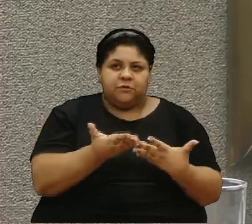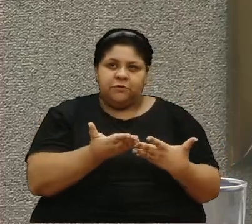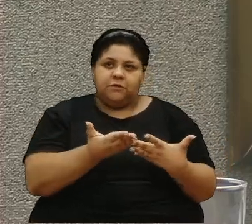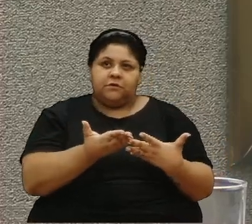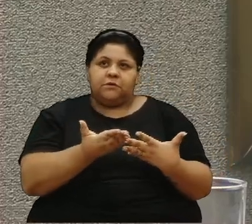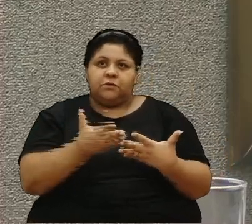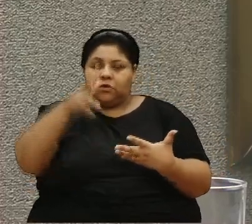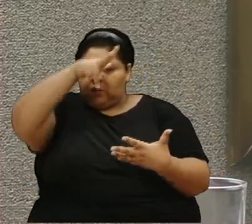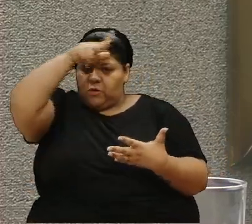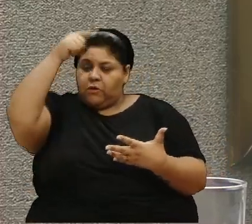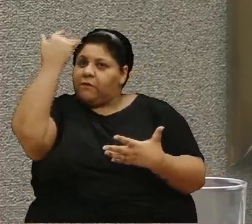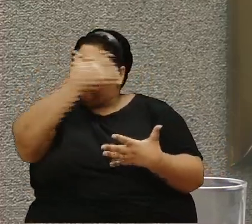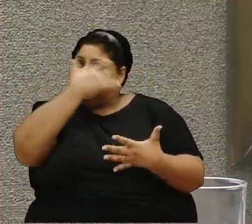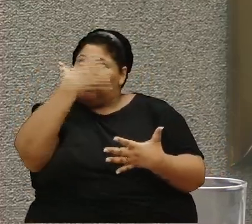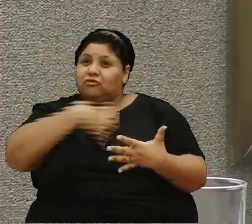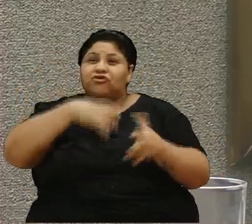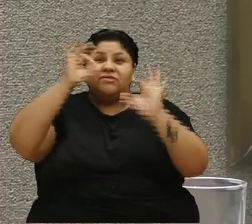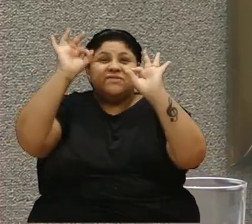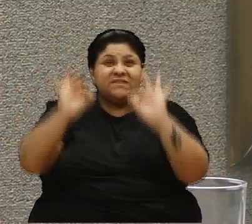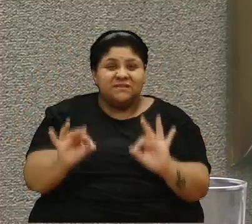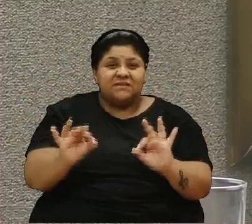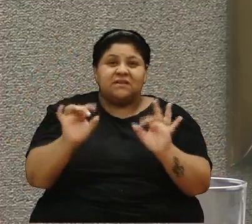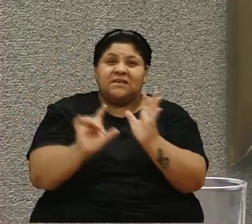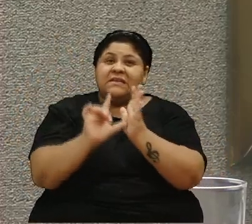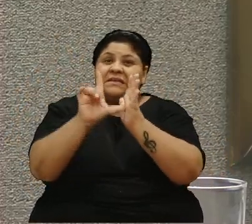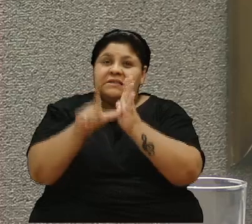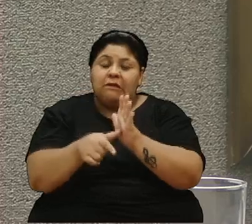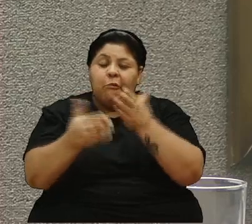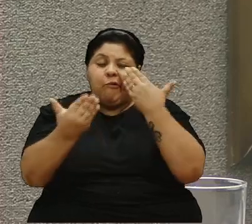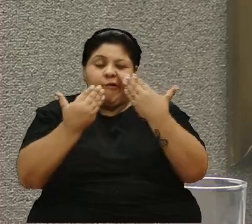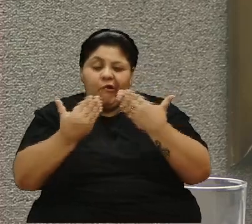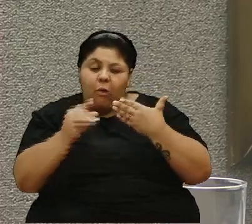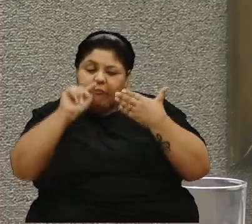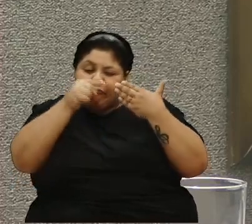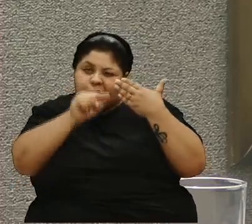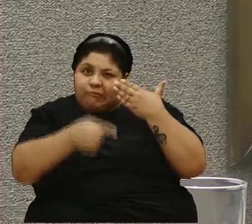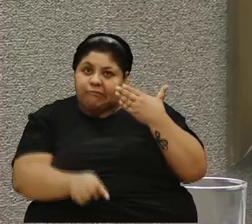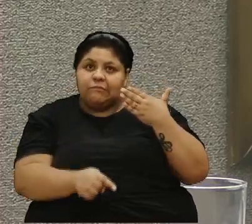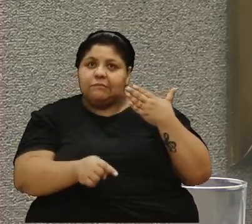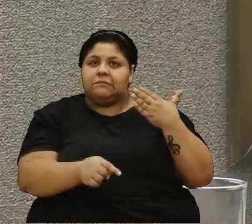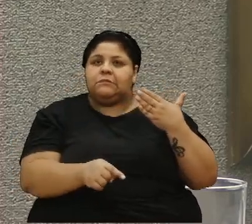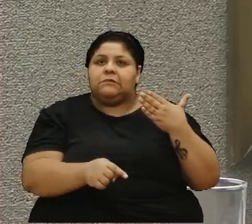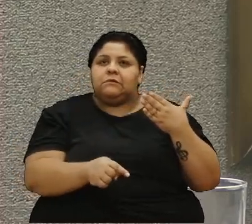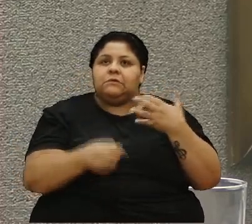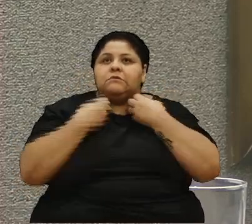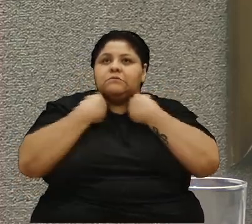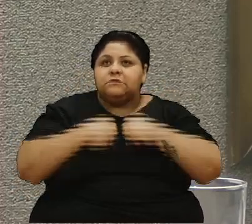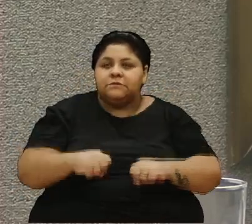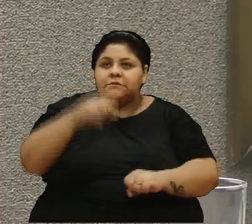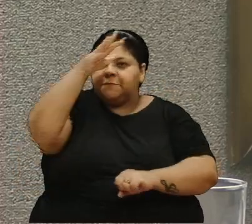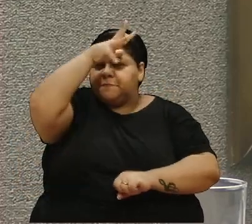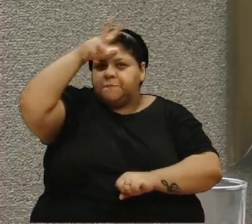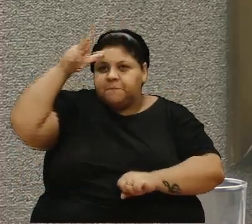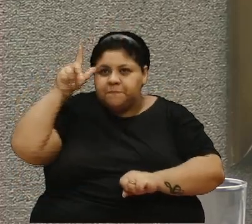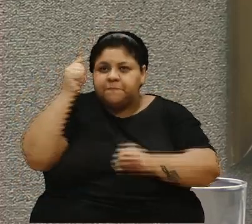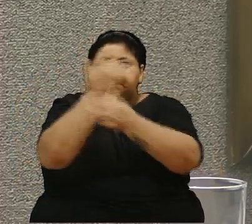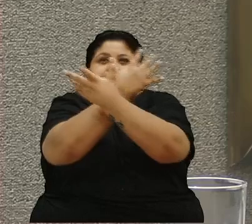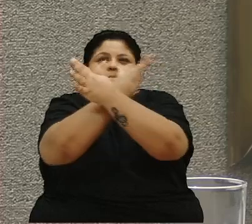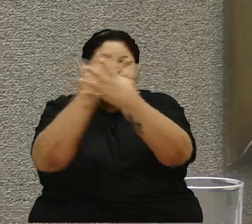O prefeito Adiló, de forma coerente, após uma análise muito minuciosa da Secretaria Municipal do Meio Ambiente,